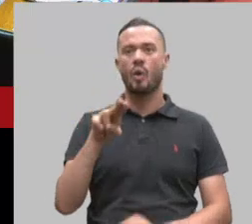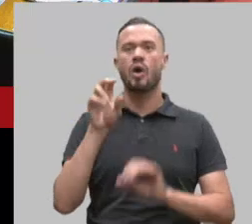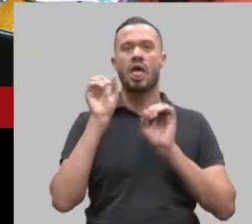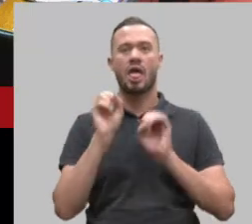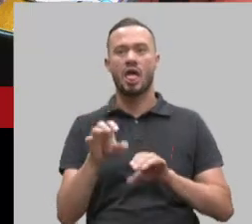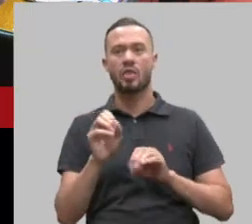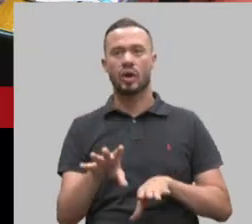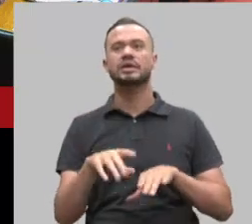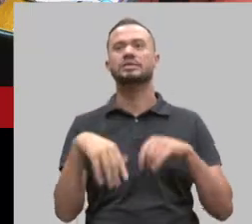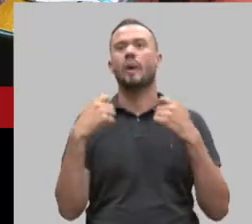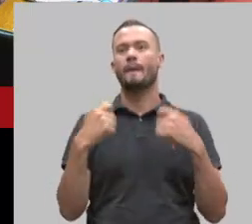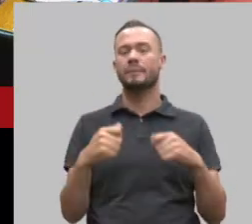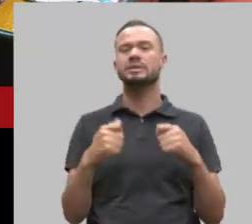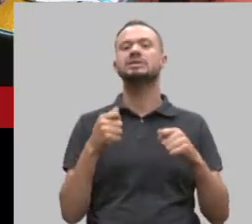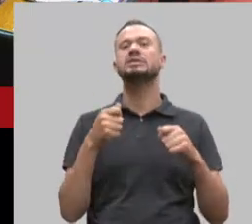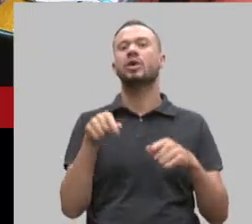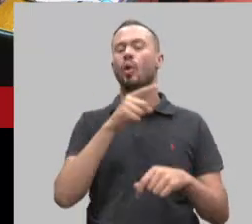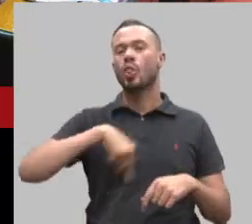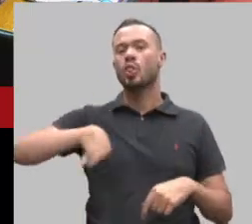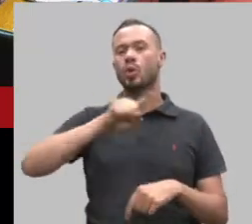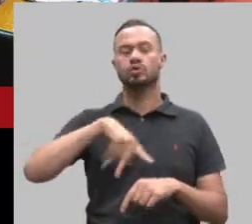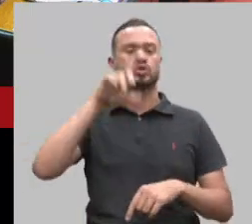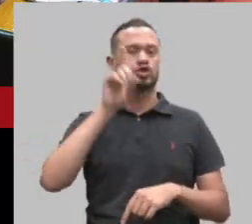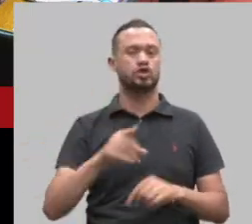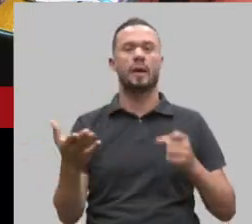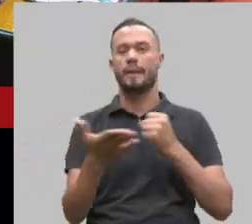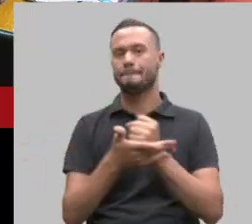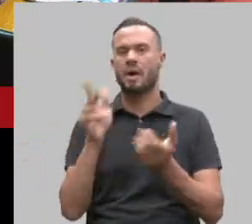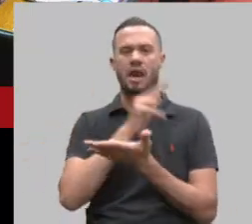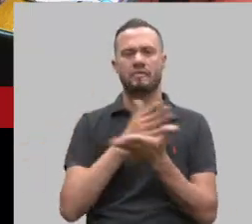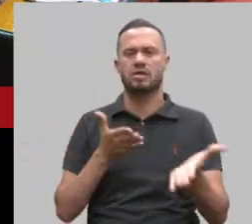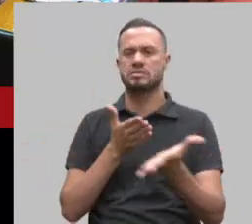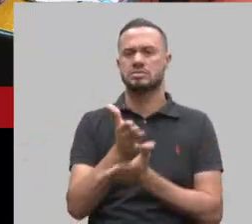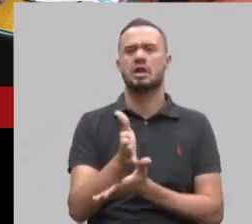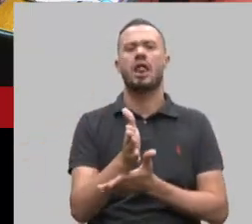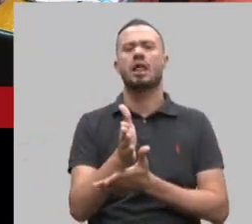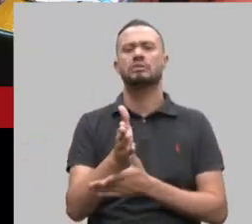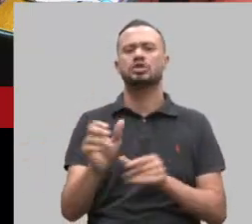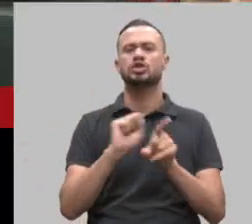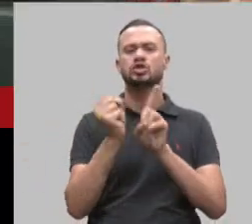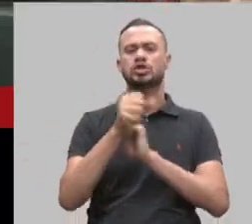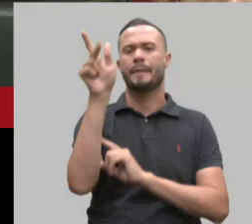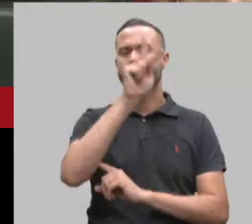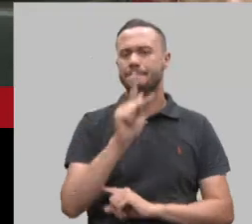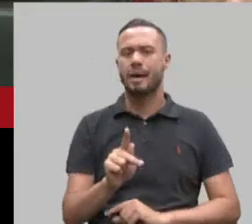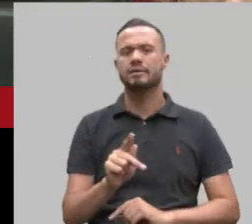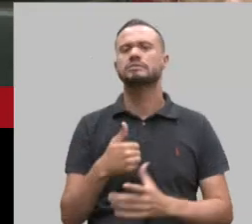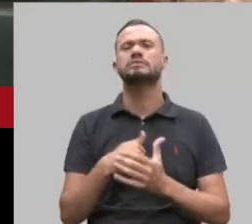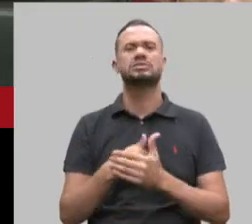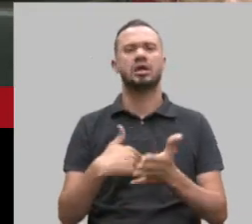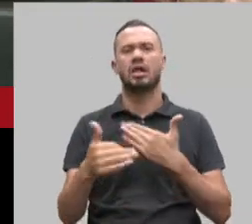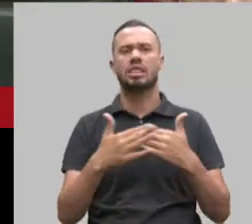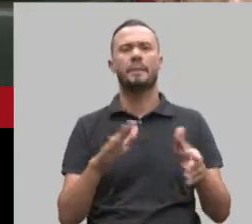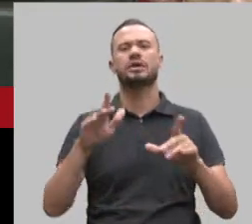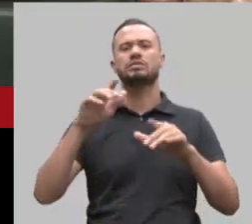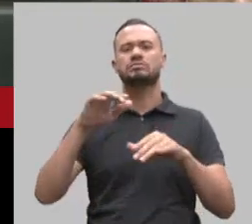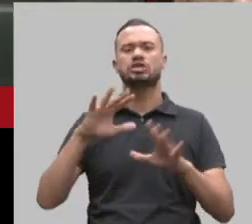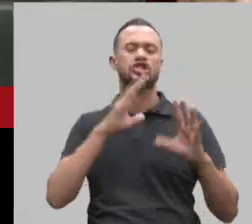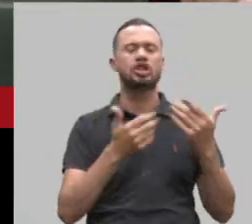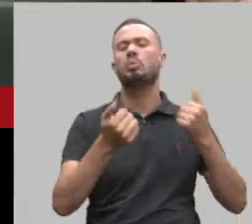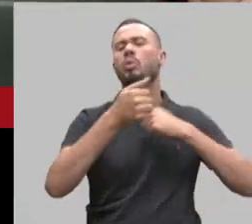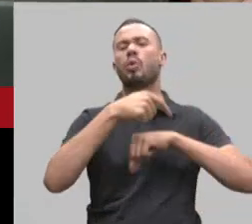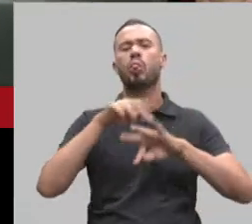todos como um direito básico a vários segmentos sociais de um país independente do gênero origem social Econômica ou